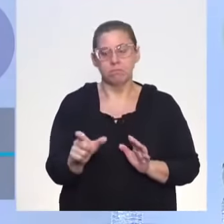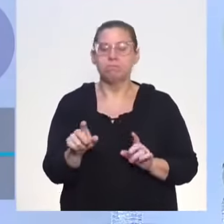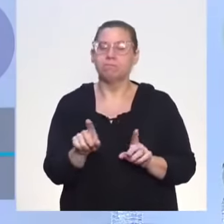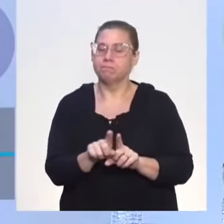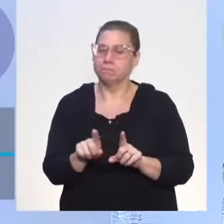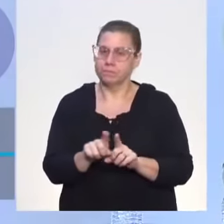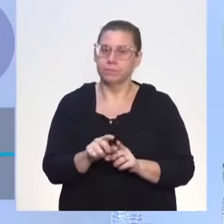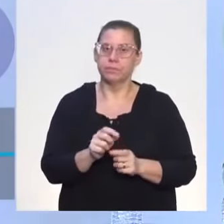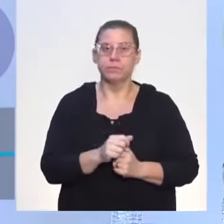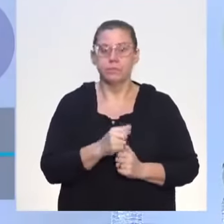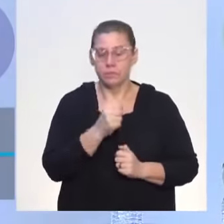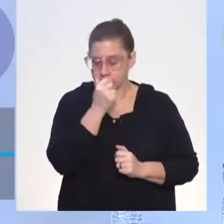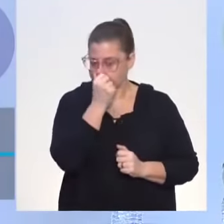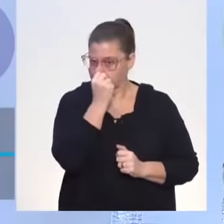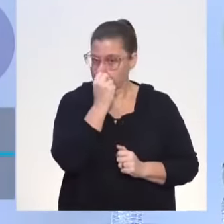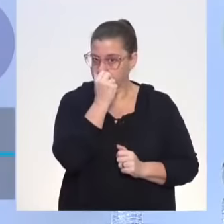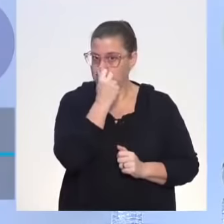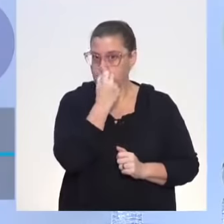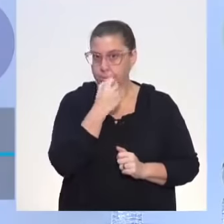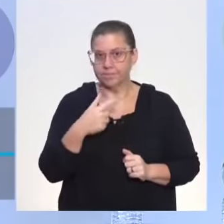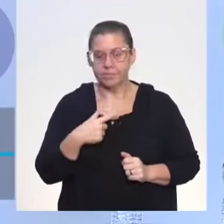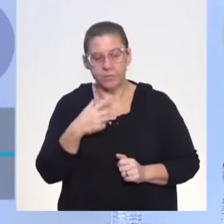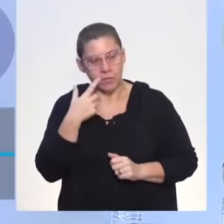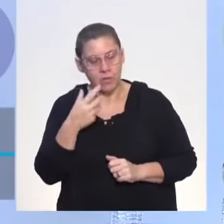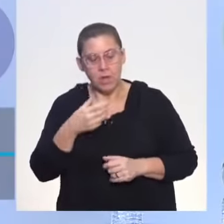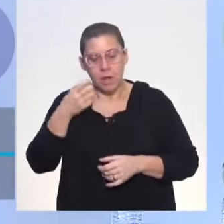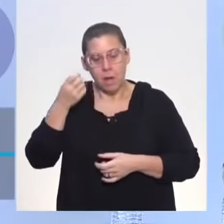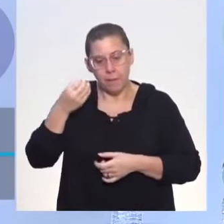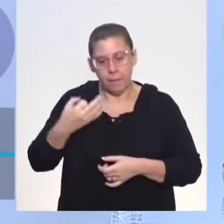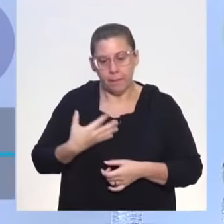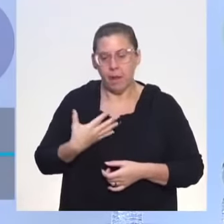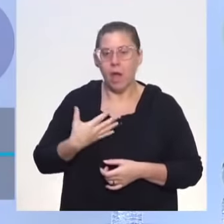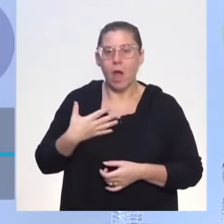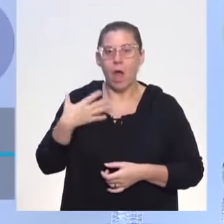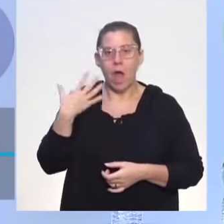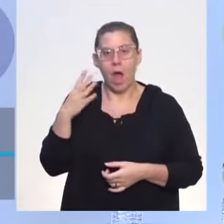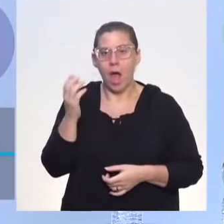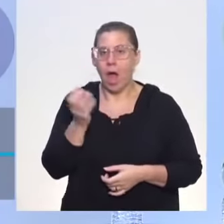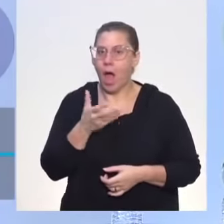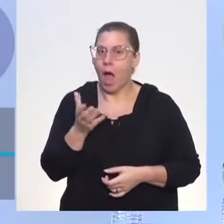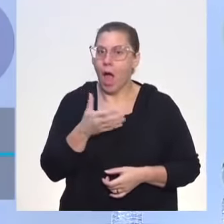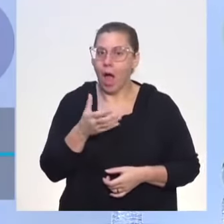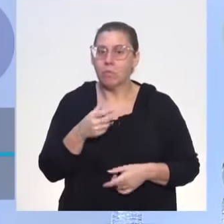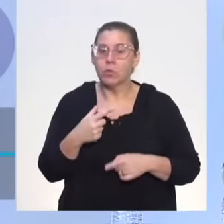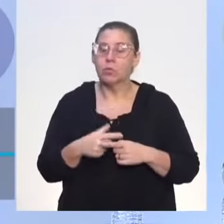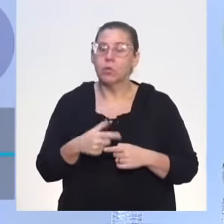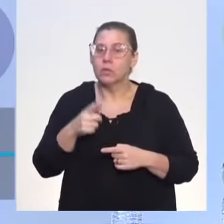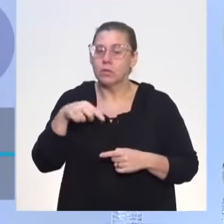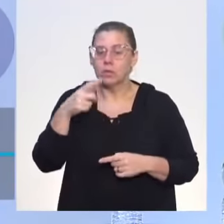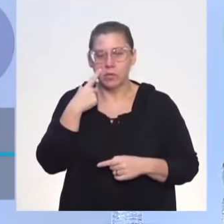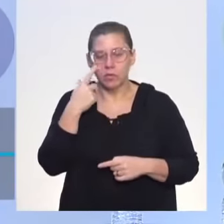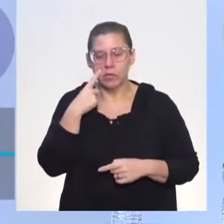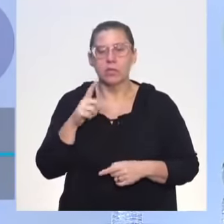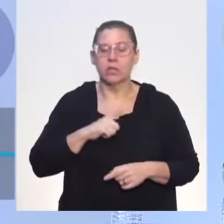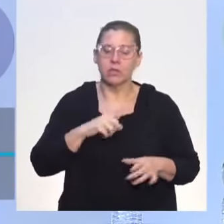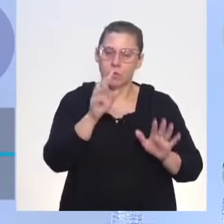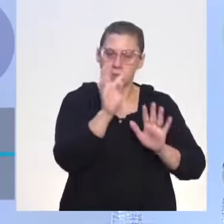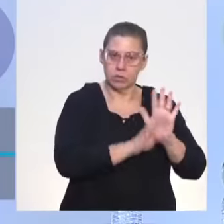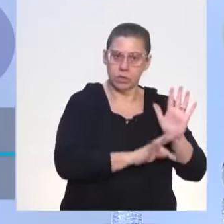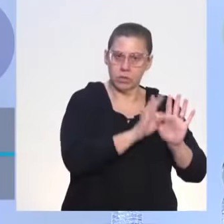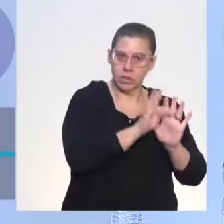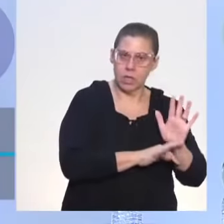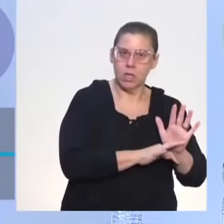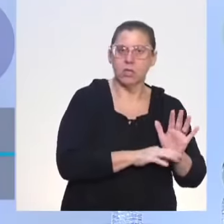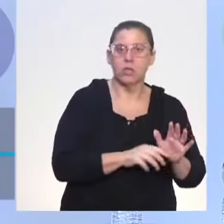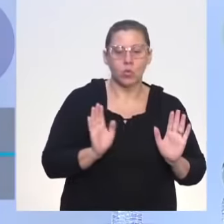também. Okay? Eu estou correndo um pouquinho hoje, vocês vão saber por quê. Tá? A gente viu aí, então, os textos de tradição